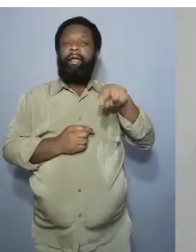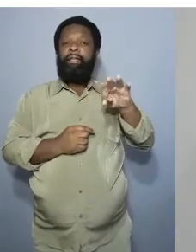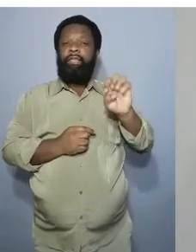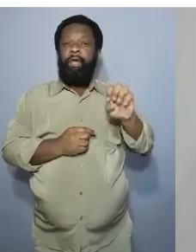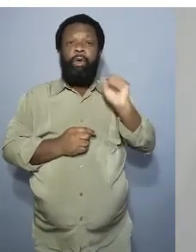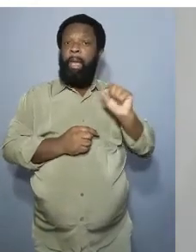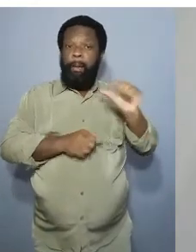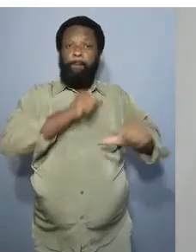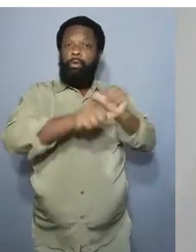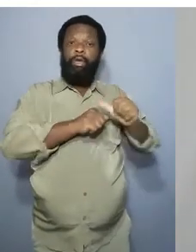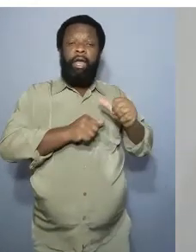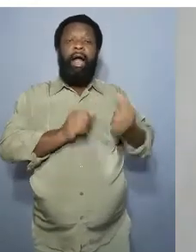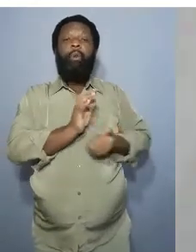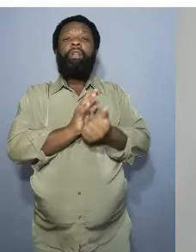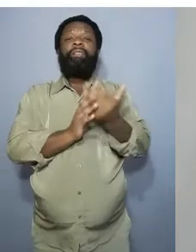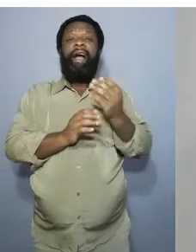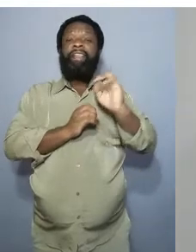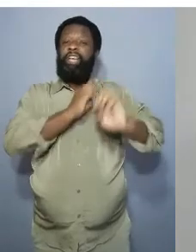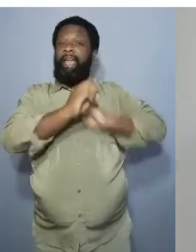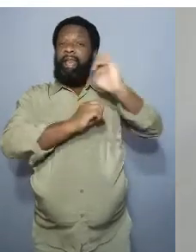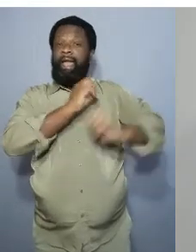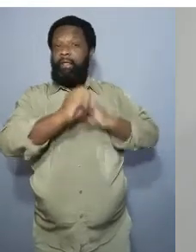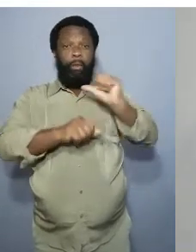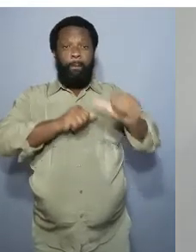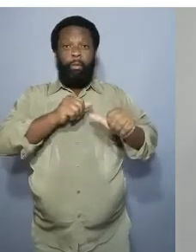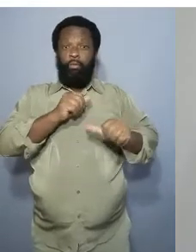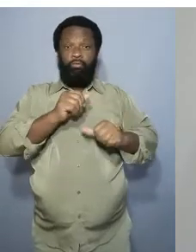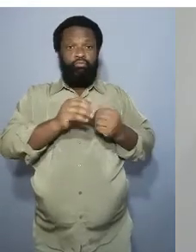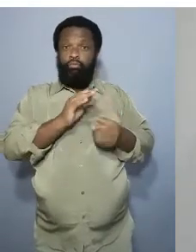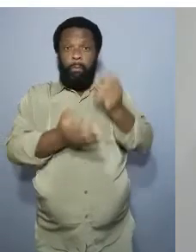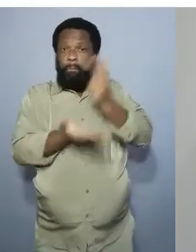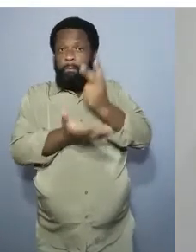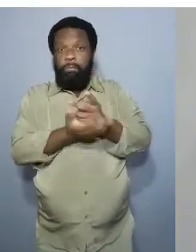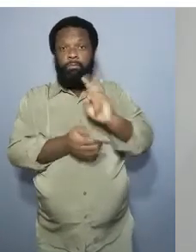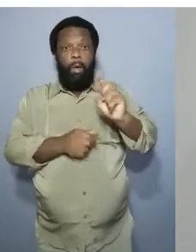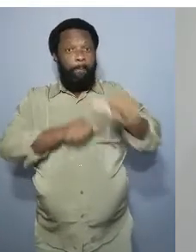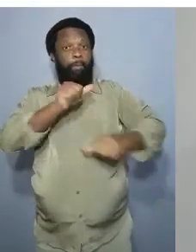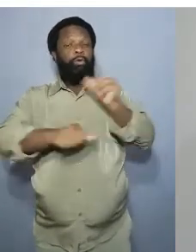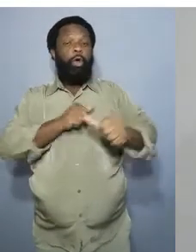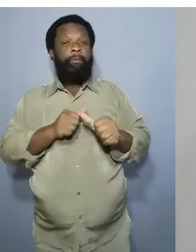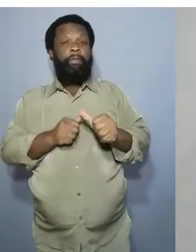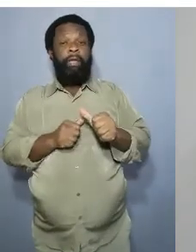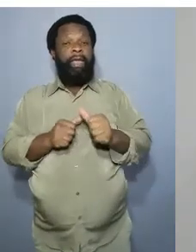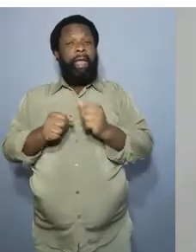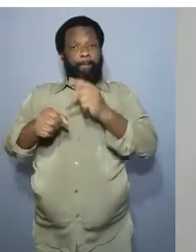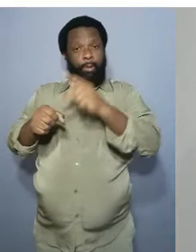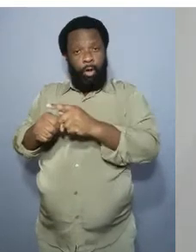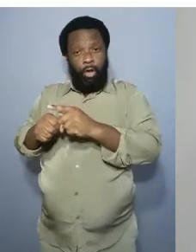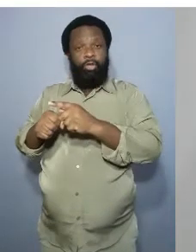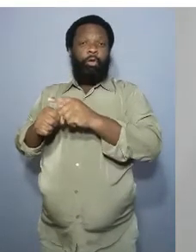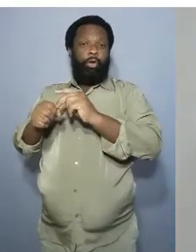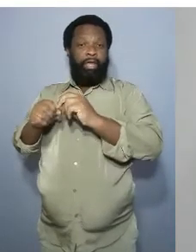agora, pessoal? Muda sempre o número de elétrons. O número de prótons, o número de nêutrons não muda. A gente só